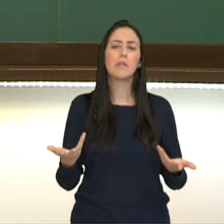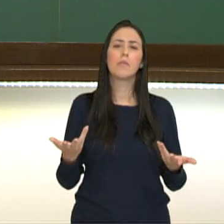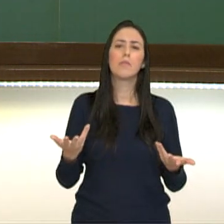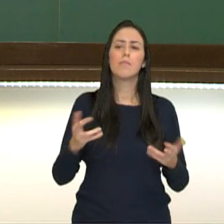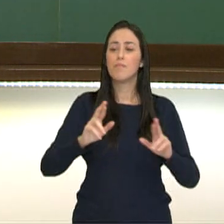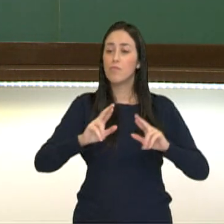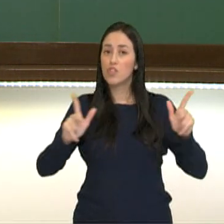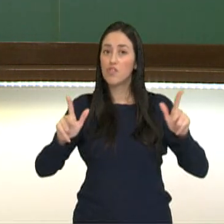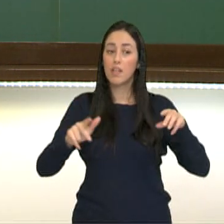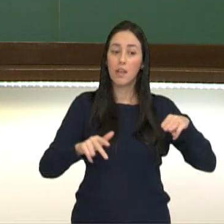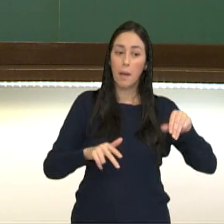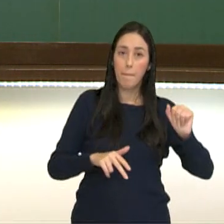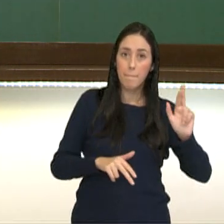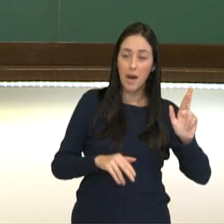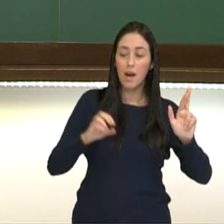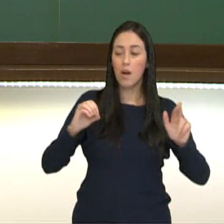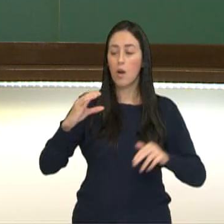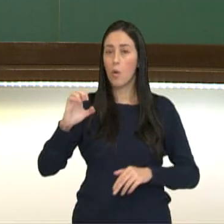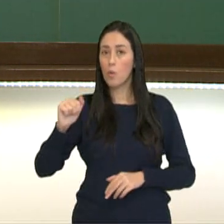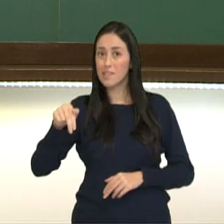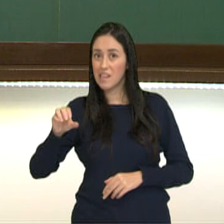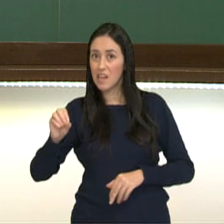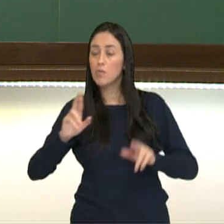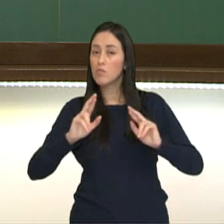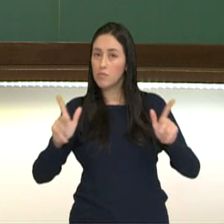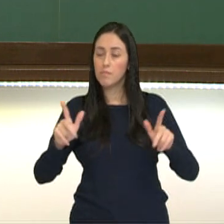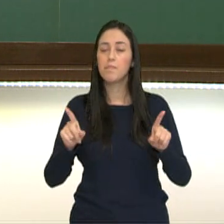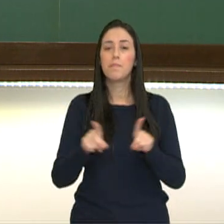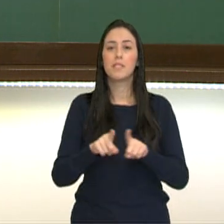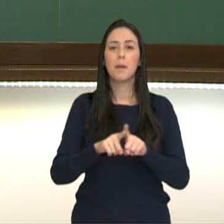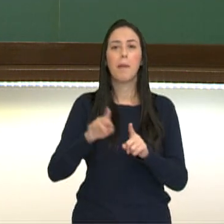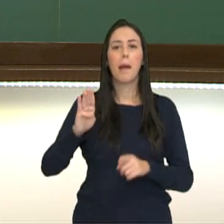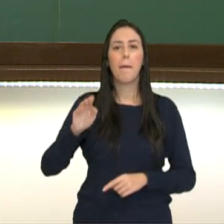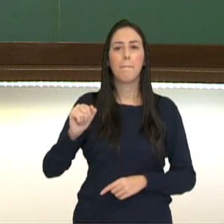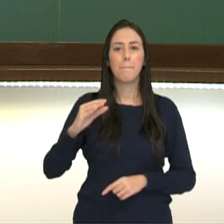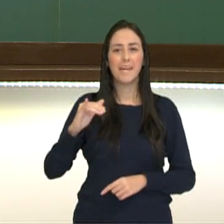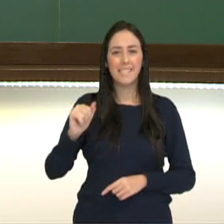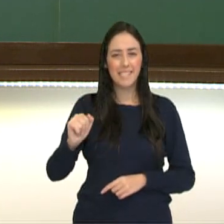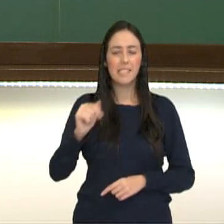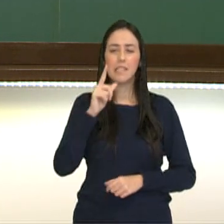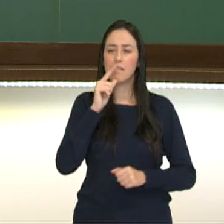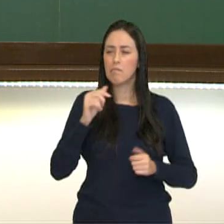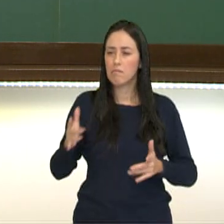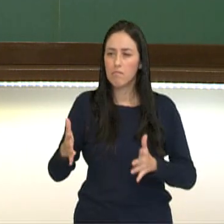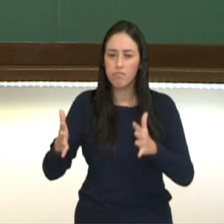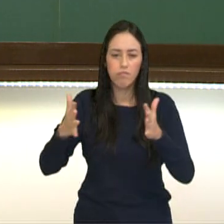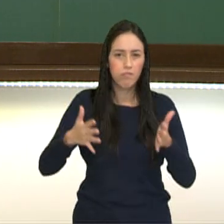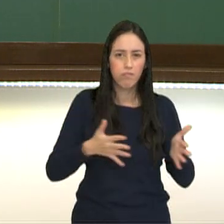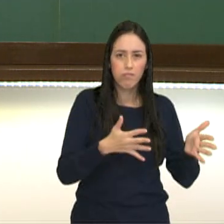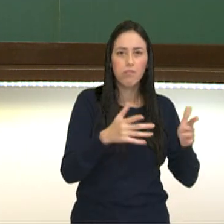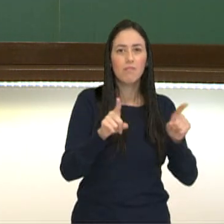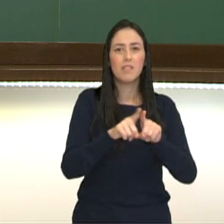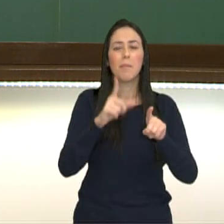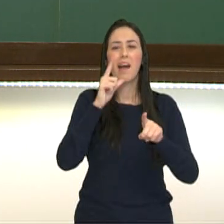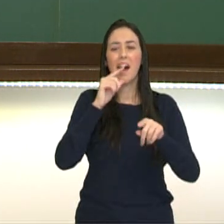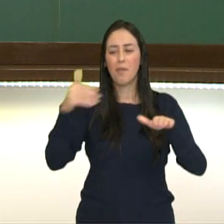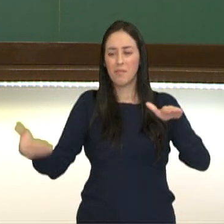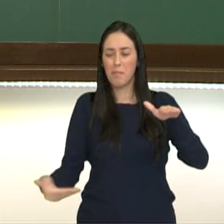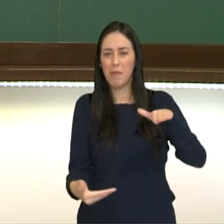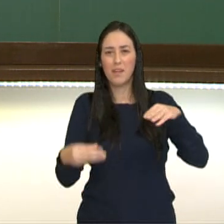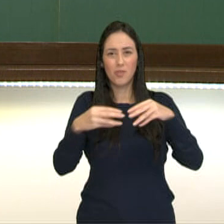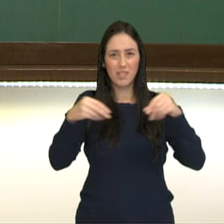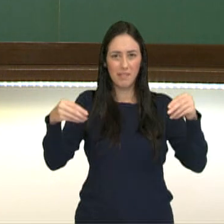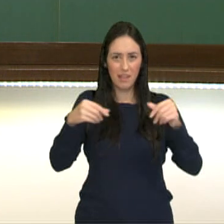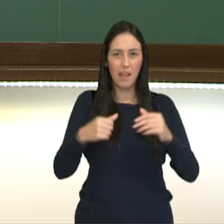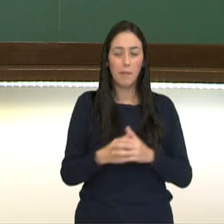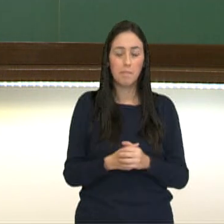mar e oceano, bacias hidrográficas, águas de superfície e também as águas subterrâneas. E também